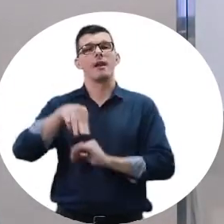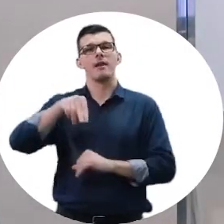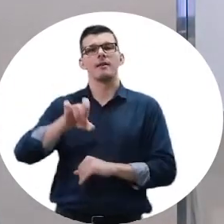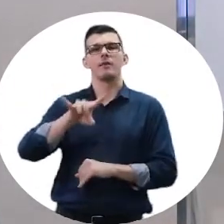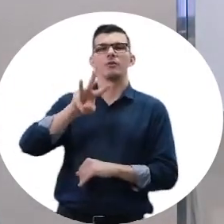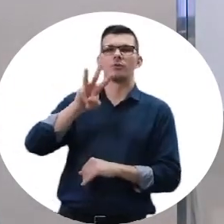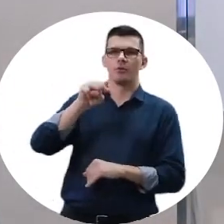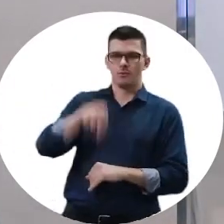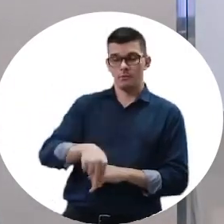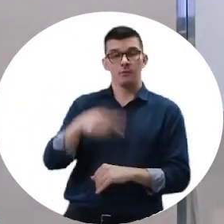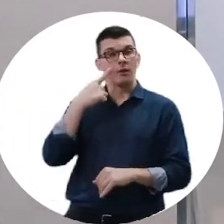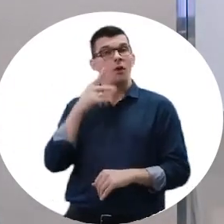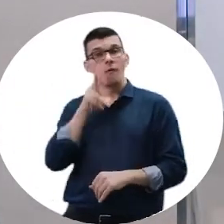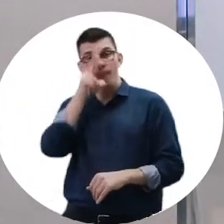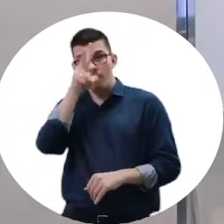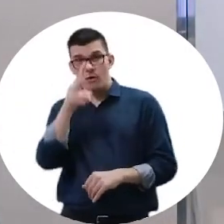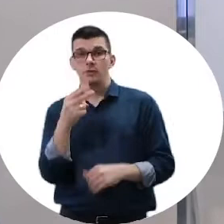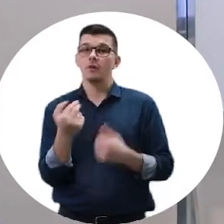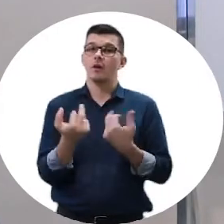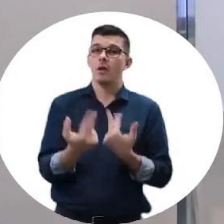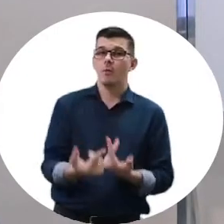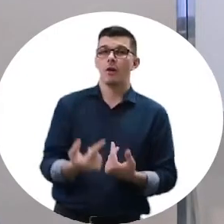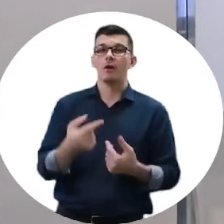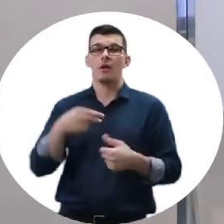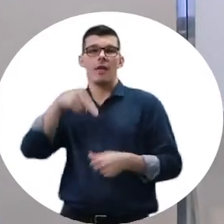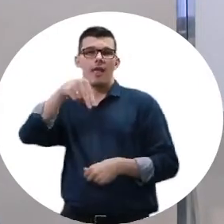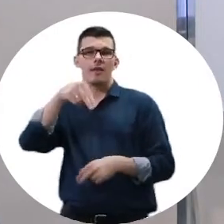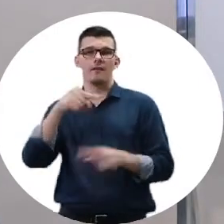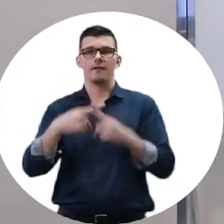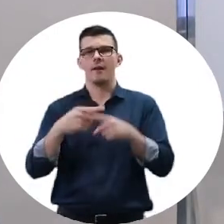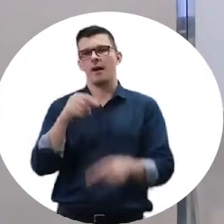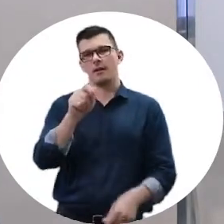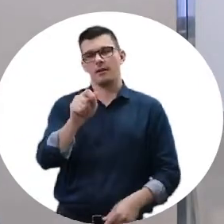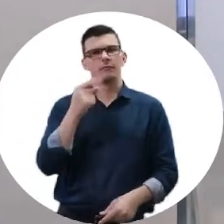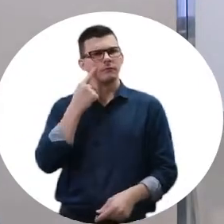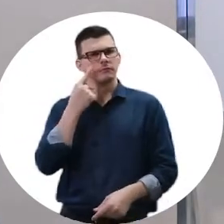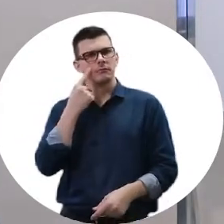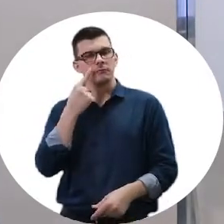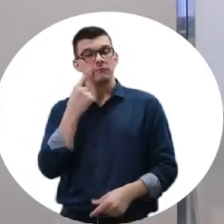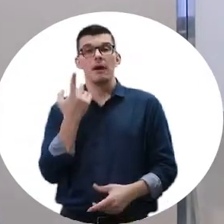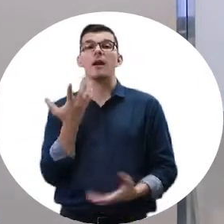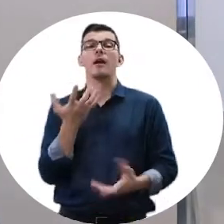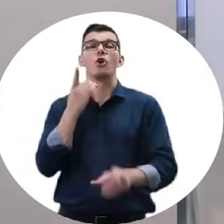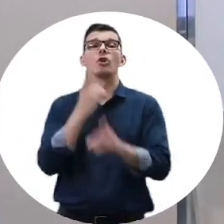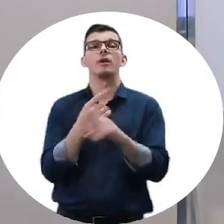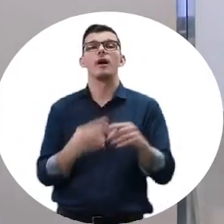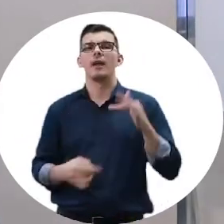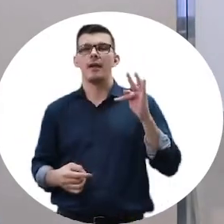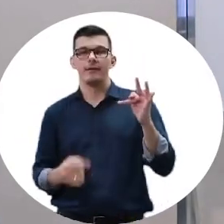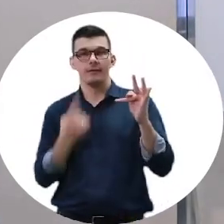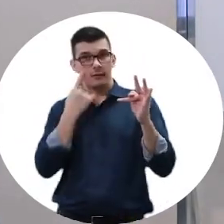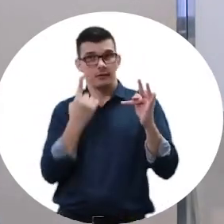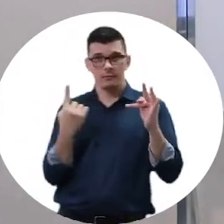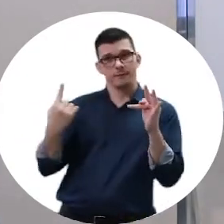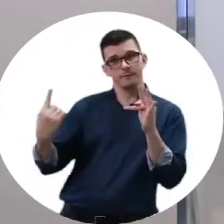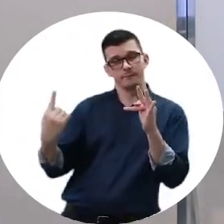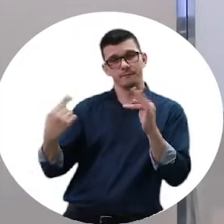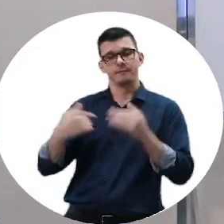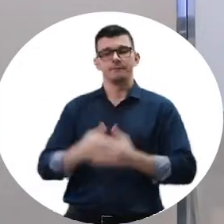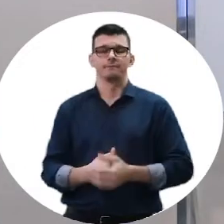Newton, força resultante é igual a M vezes A. Eu quero saber o F. Então vai ficar